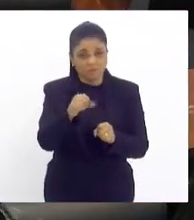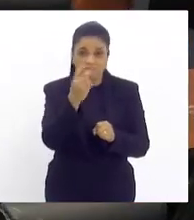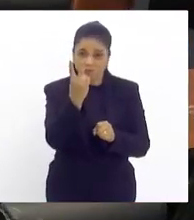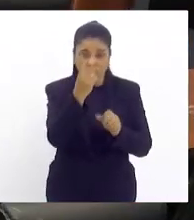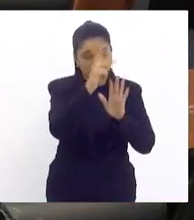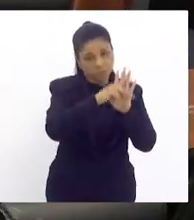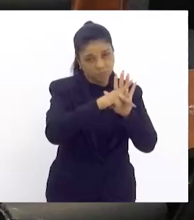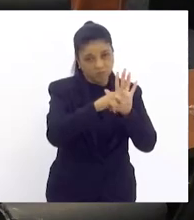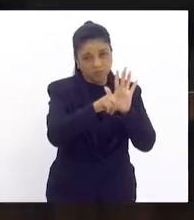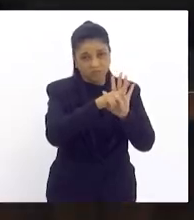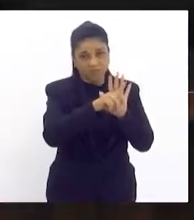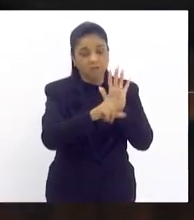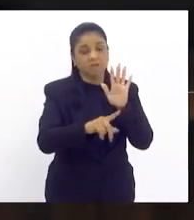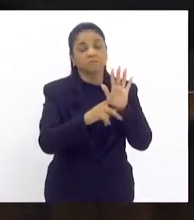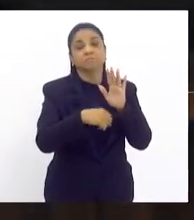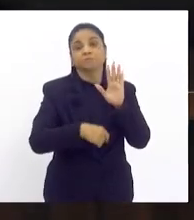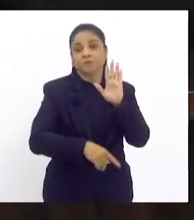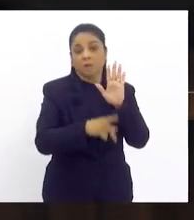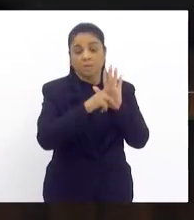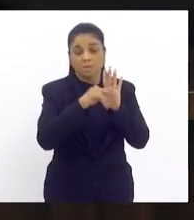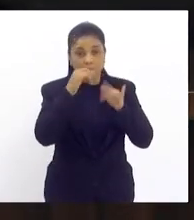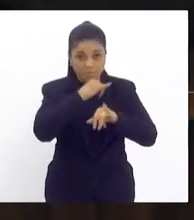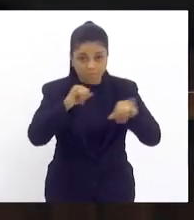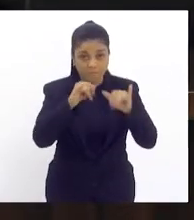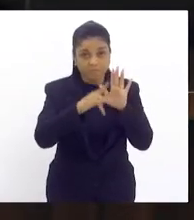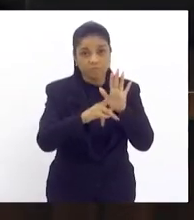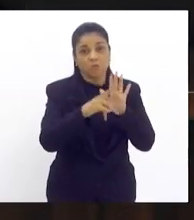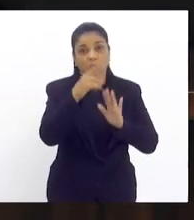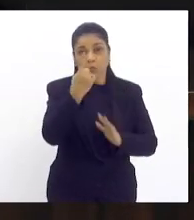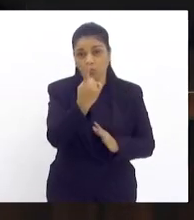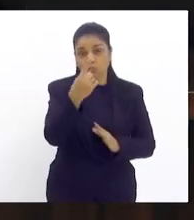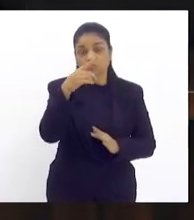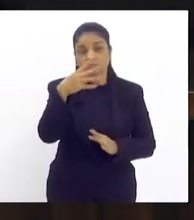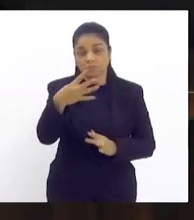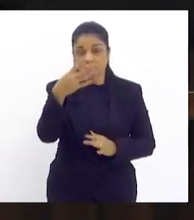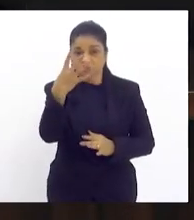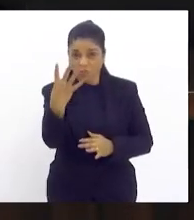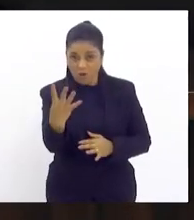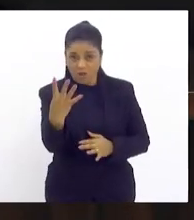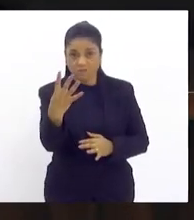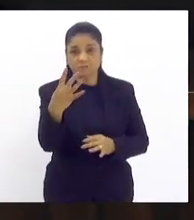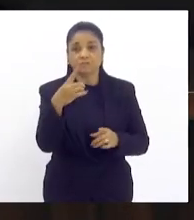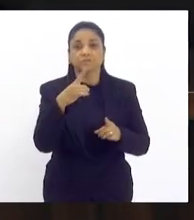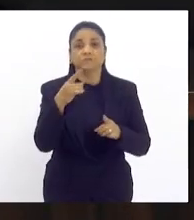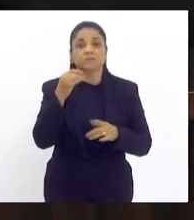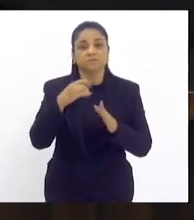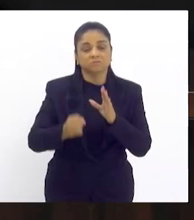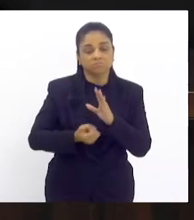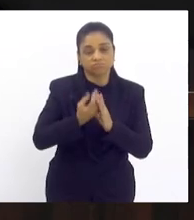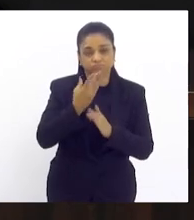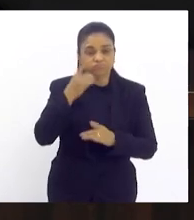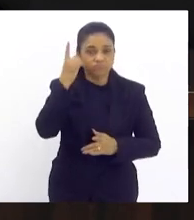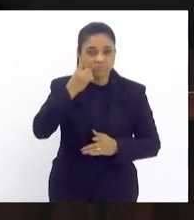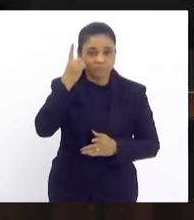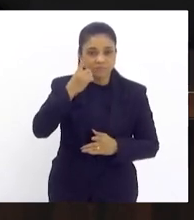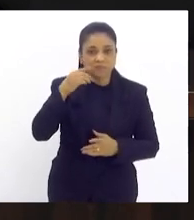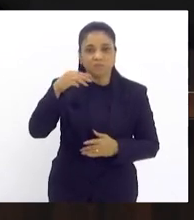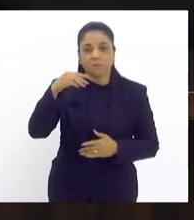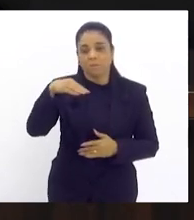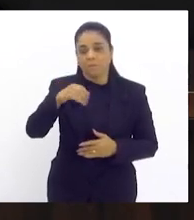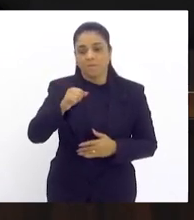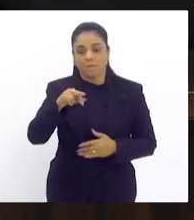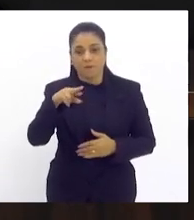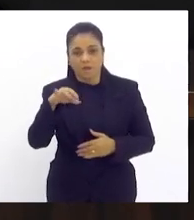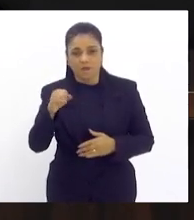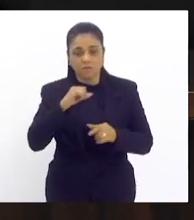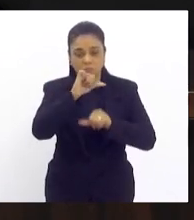Anuncio, projeto de lei número 134 de 2023, de autoria do deputado Márcio Canella, que altera a lei